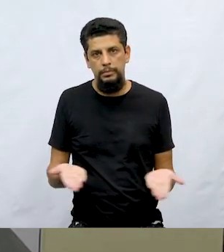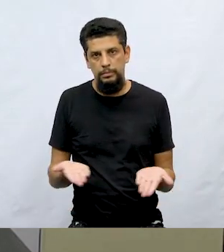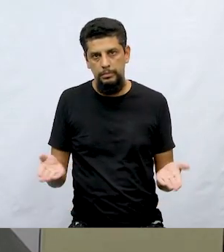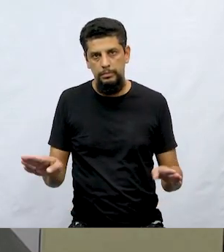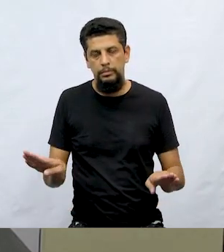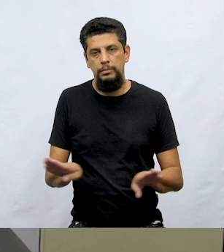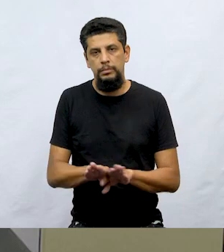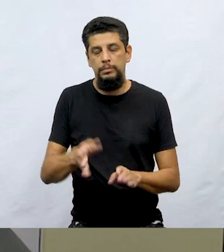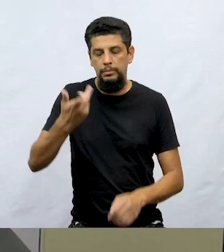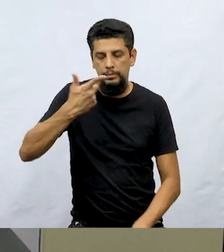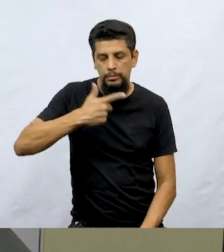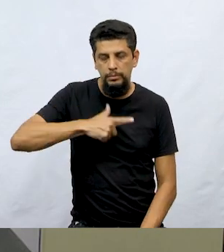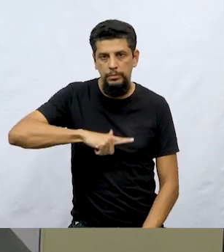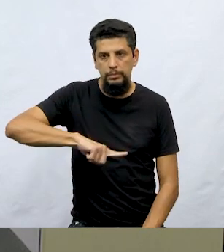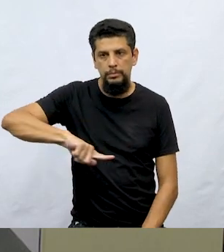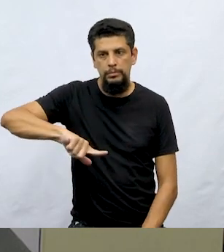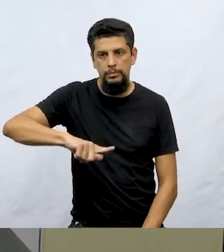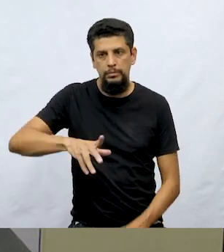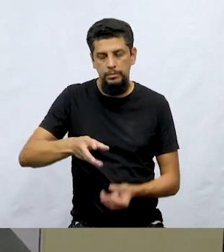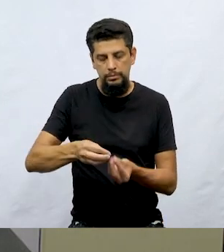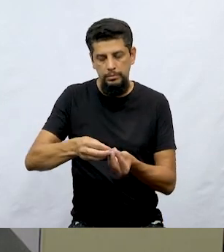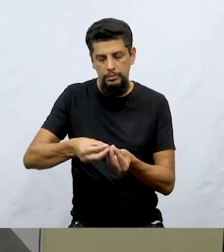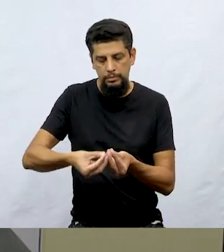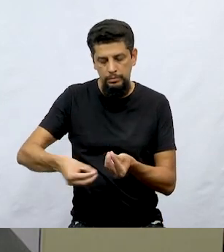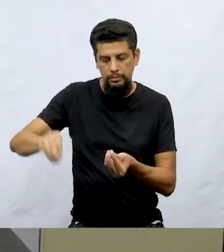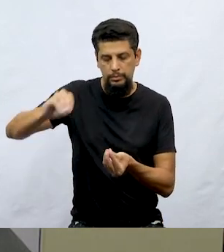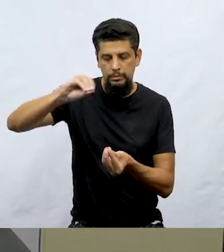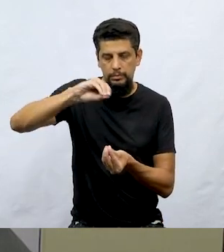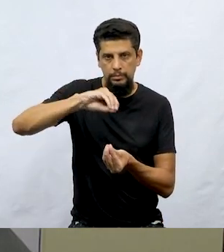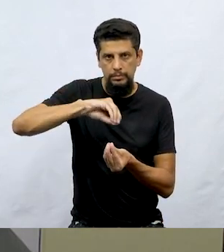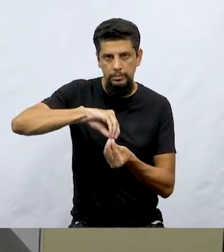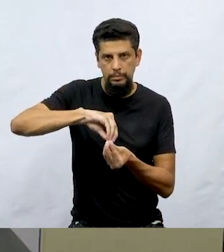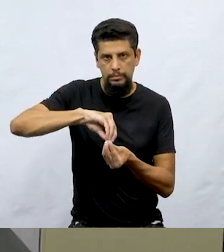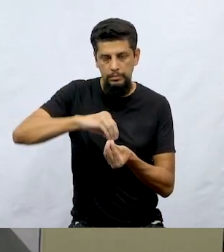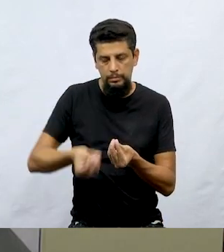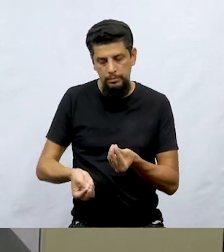E vamos de novo dividir